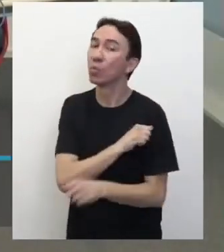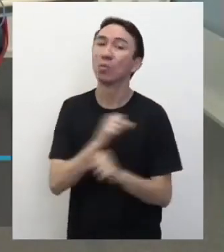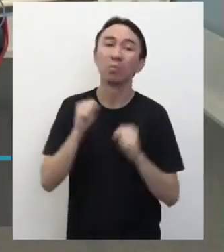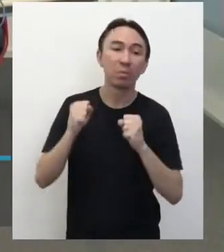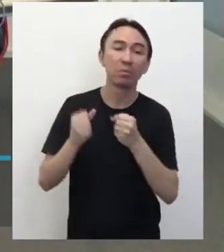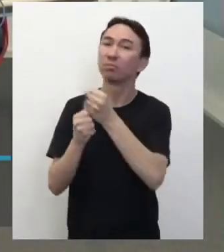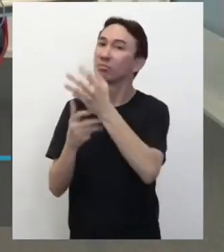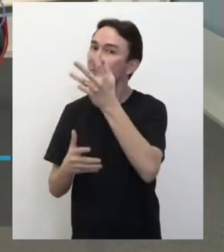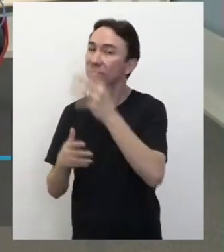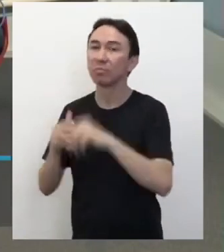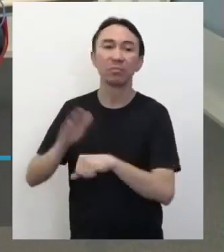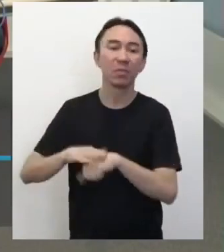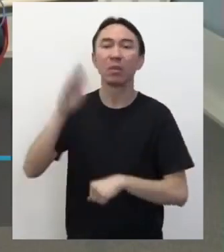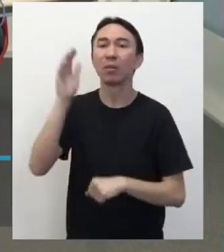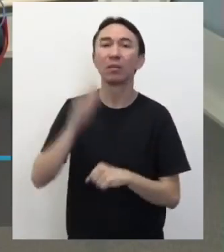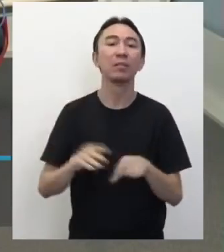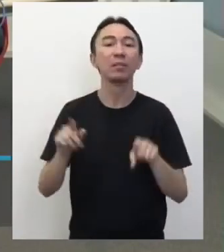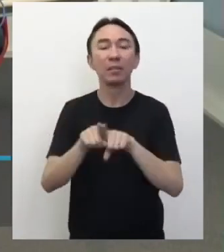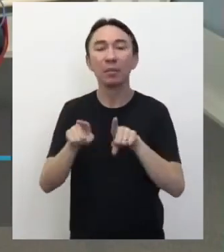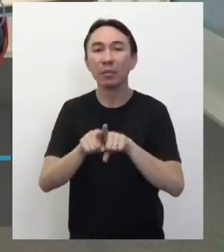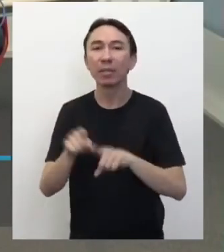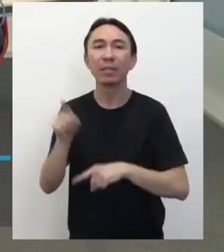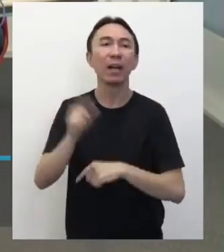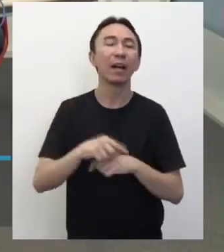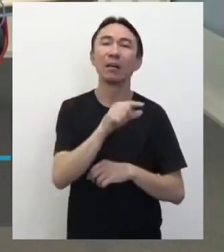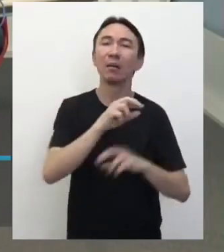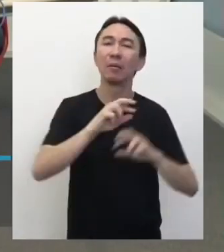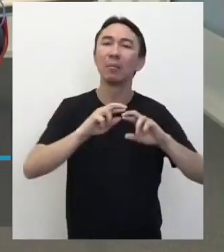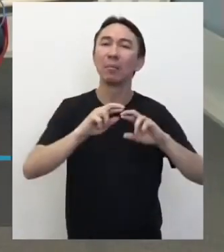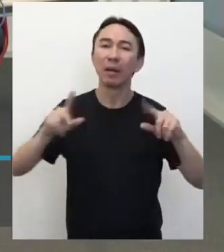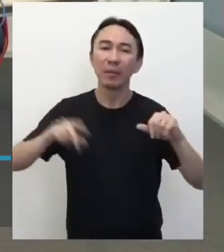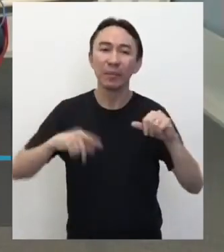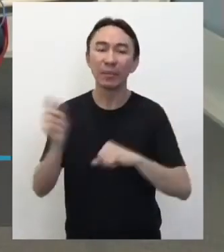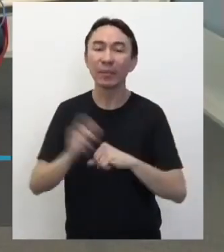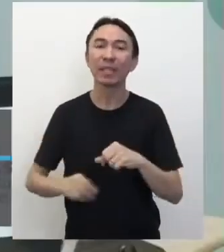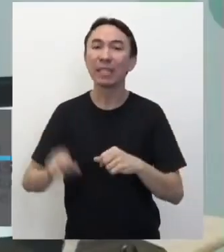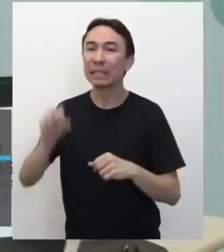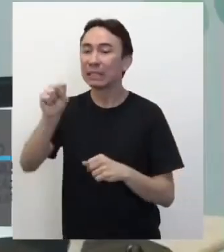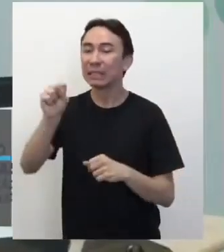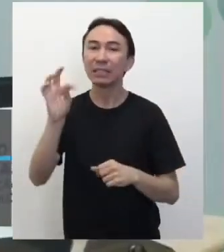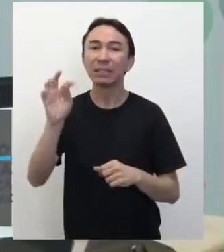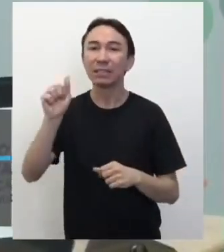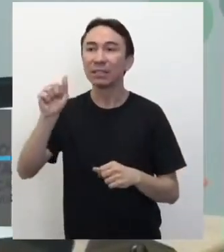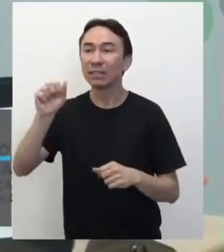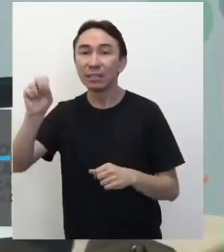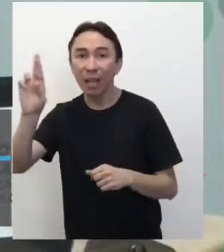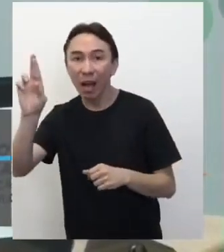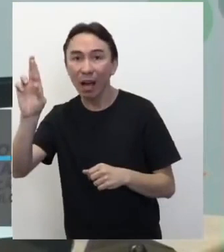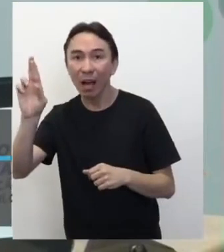Wars e Guardiões da Galáxia, Harry Potter e Senhor dos Anéis. Aí é difícil. O filme vai durar o quê? 6 horas.